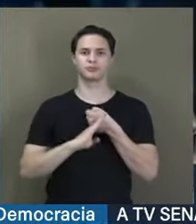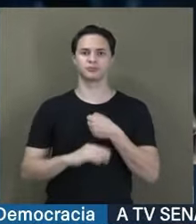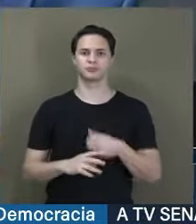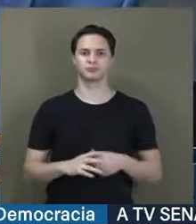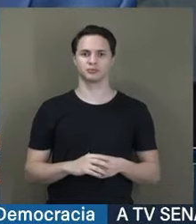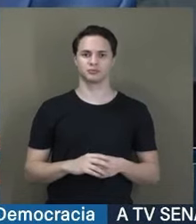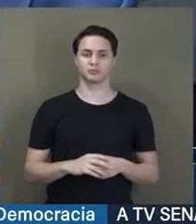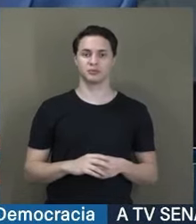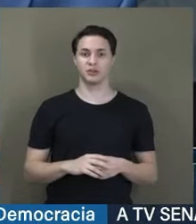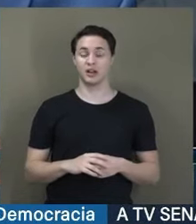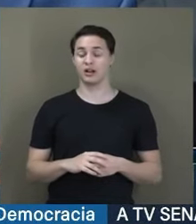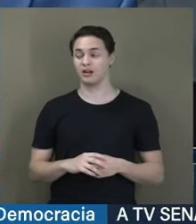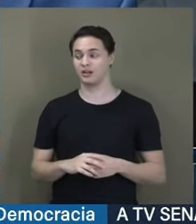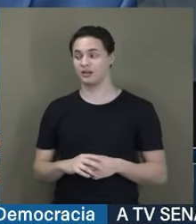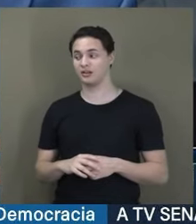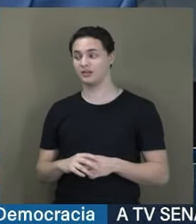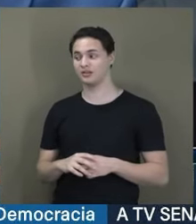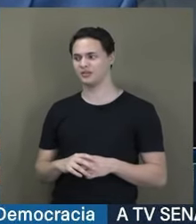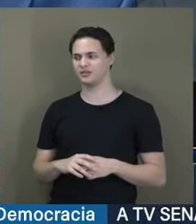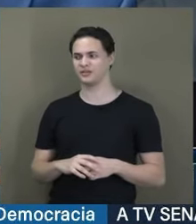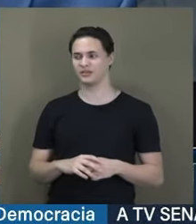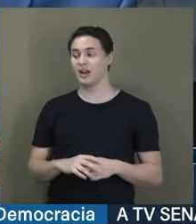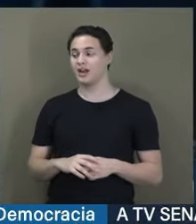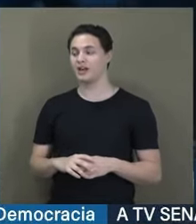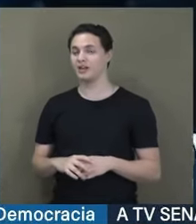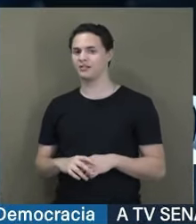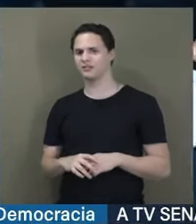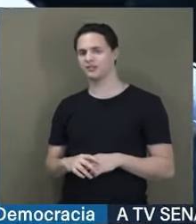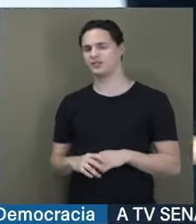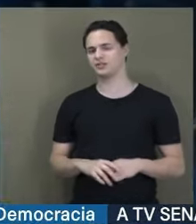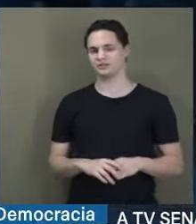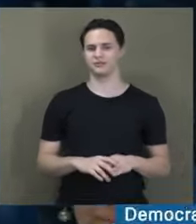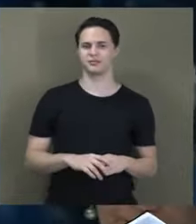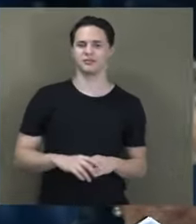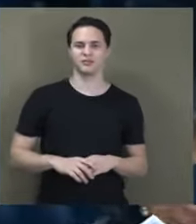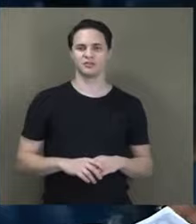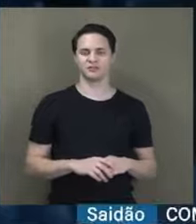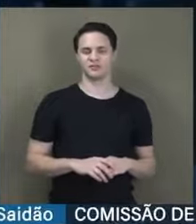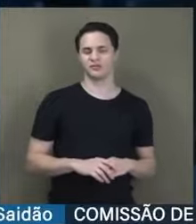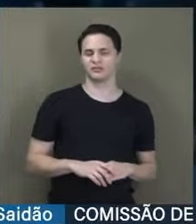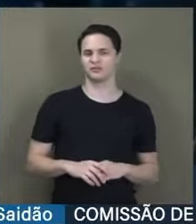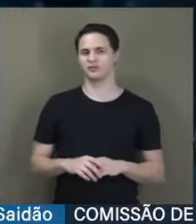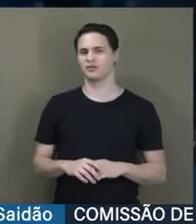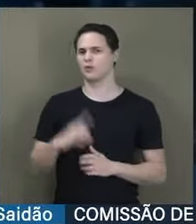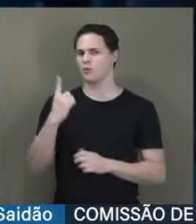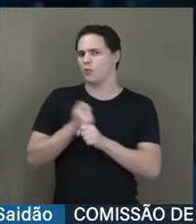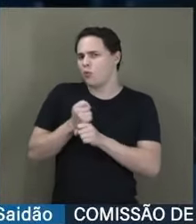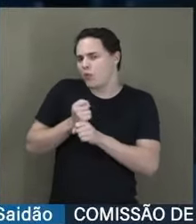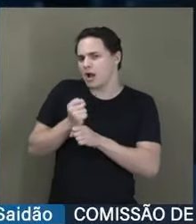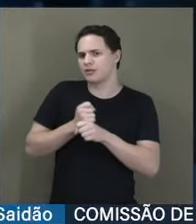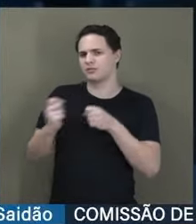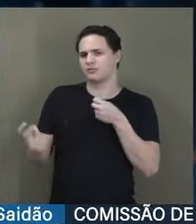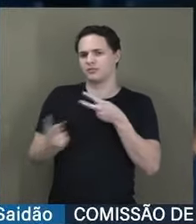fazer a visita a esses brasileiros, famílias despedaçadas aí, um ano preso, coronel